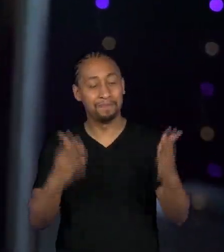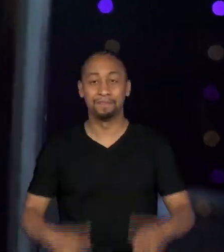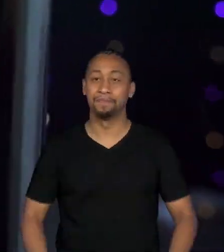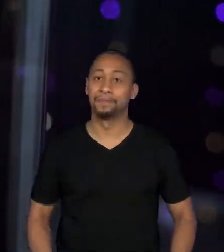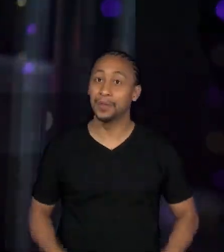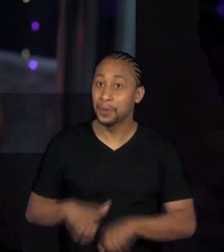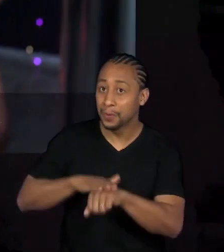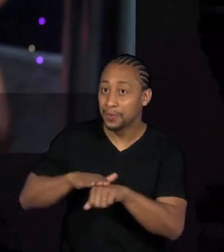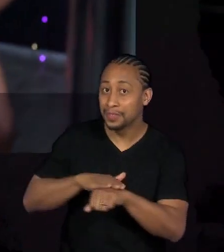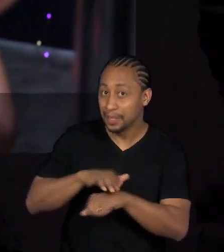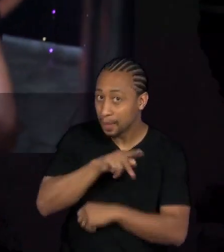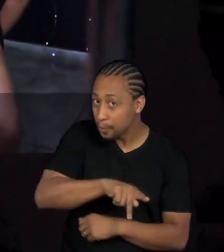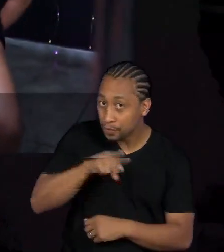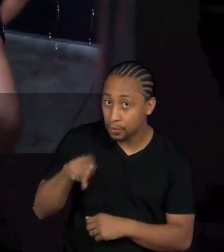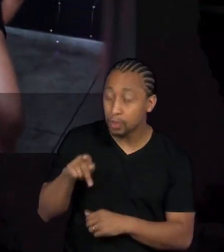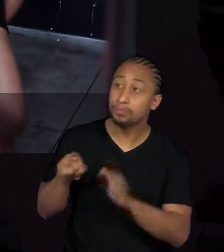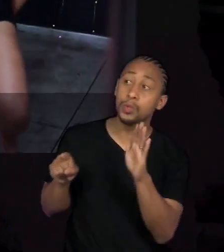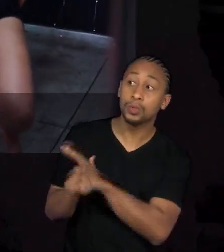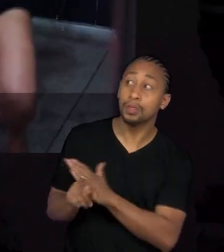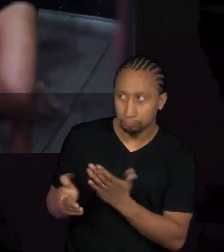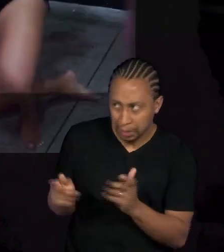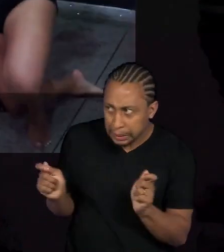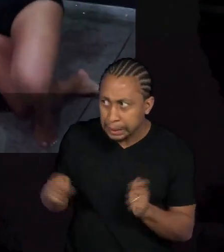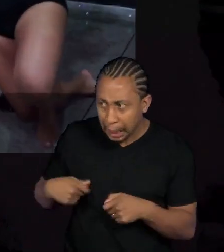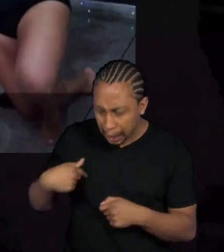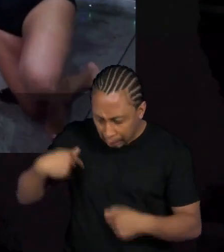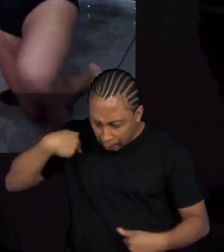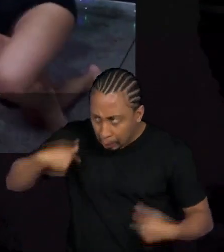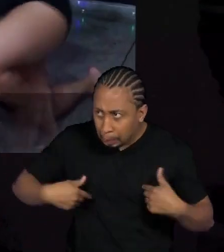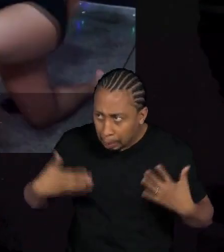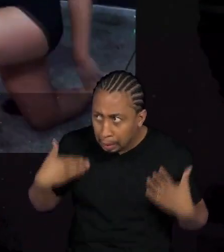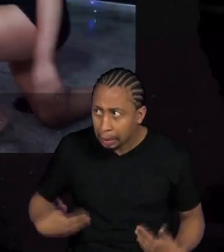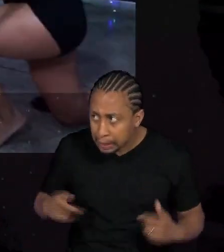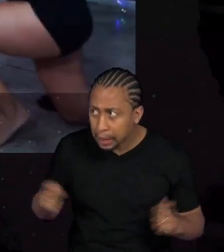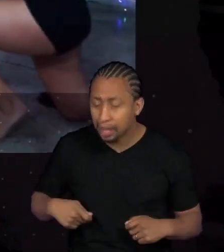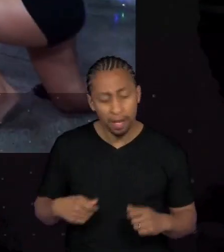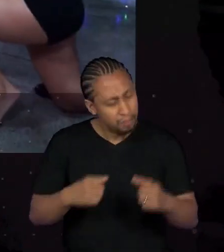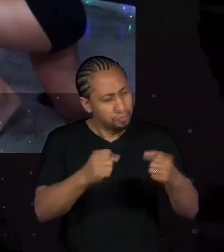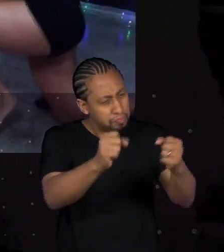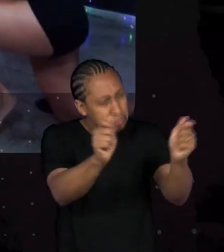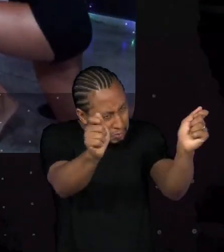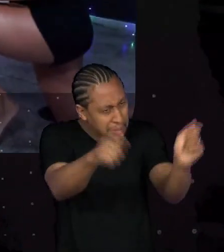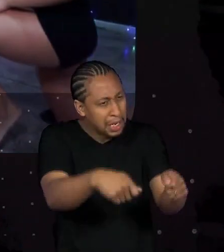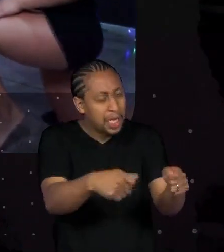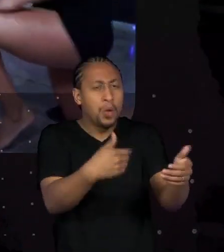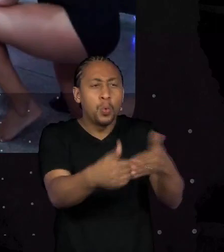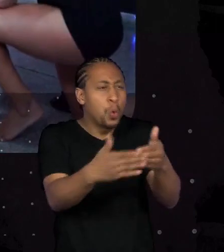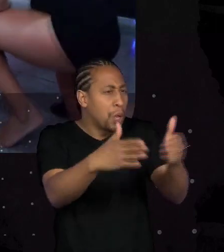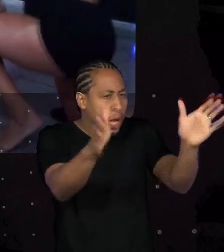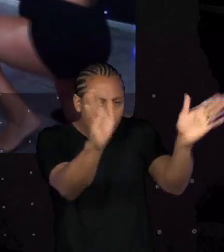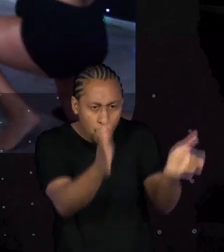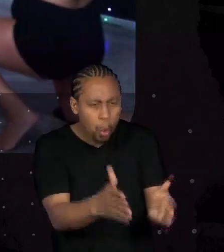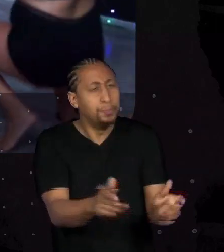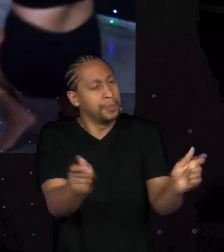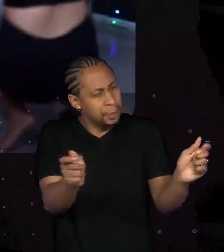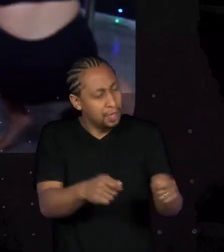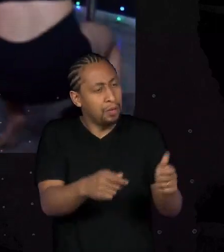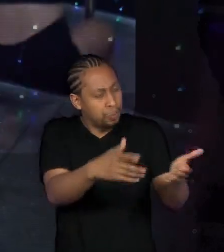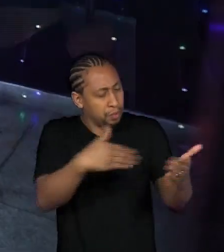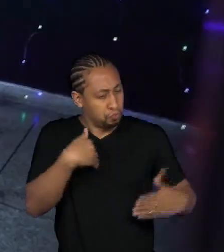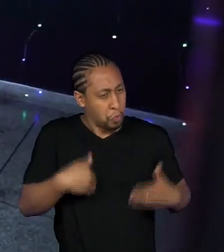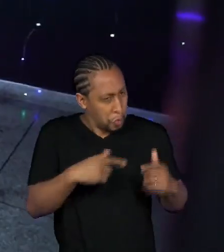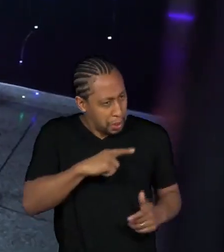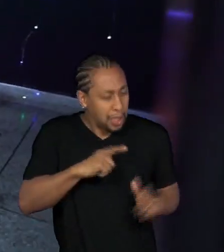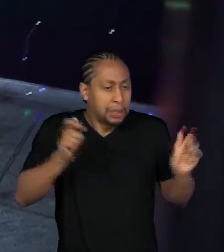perguntei e ela falou que não, tava tudo bem, que todo corpo é um corpo. Você tendo um corpo, dá pra você fazer poli, tá tudo certo.